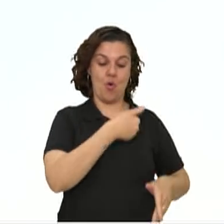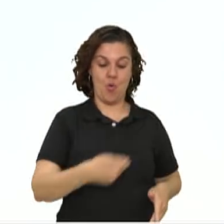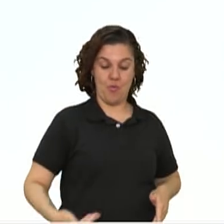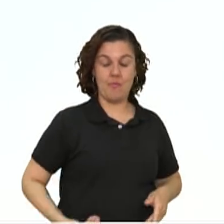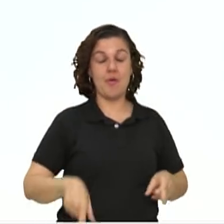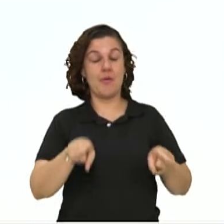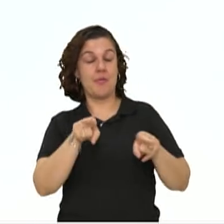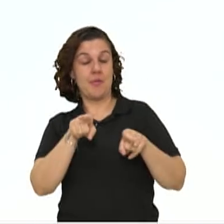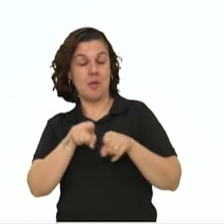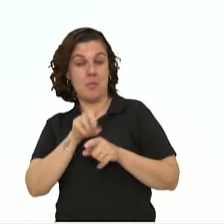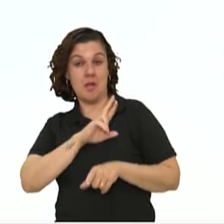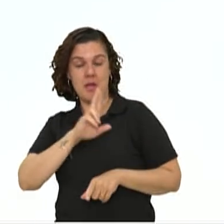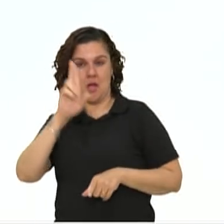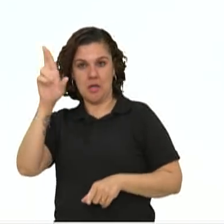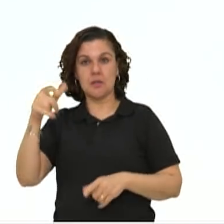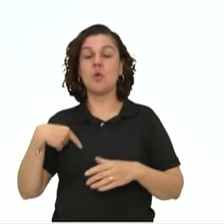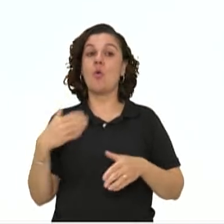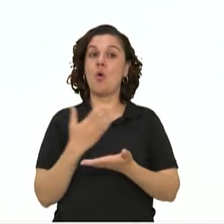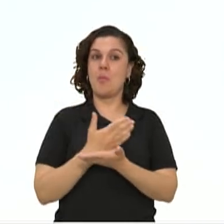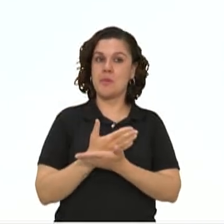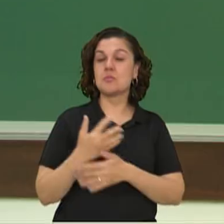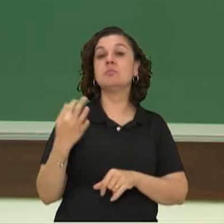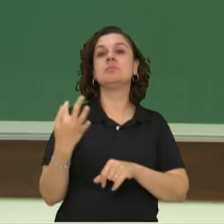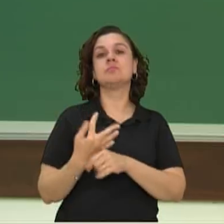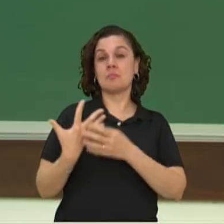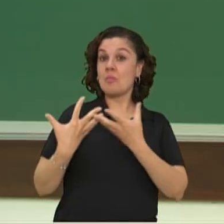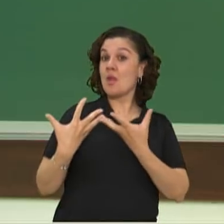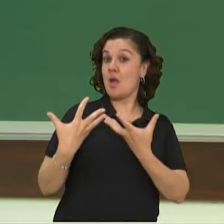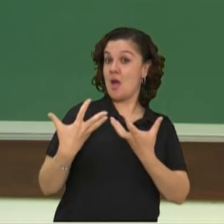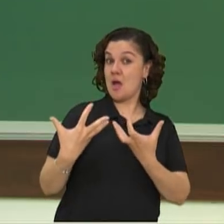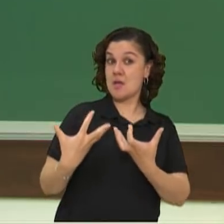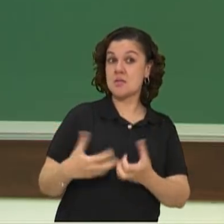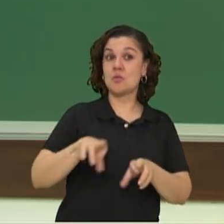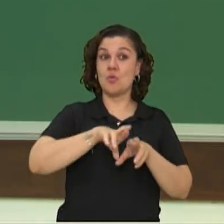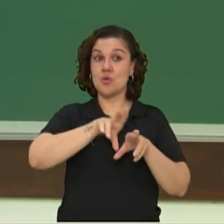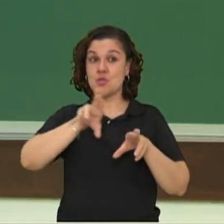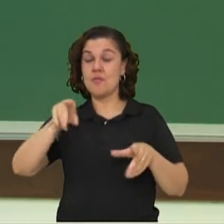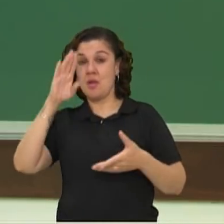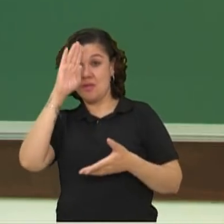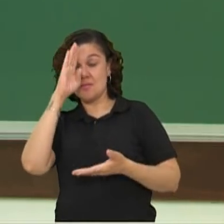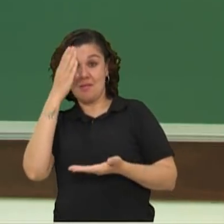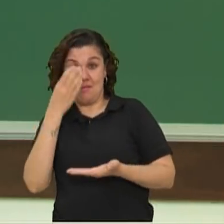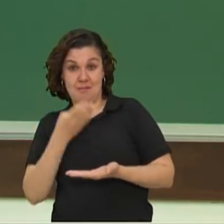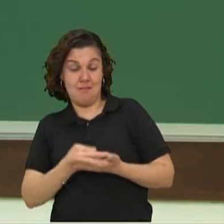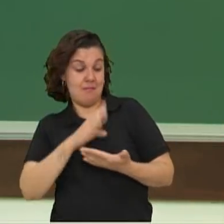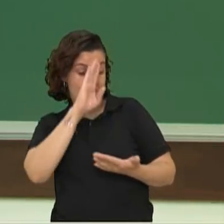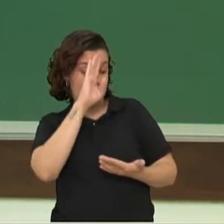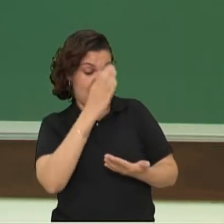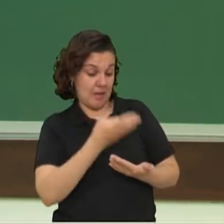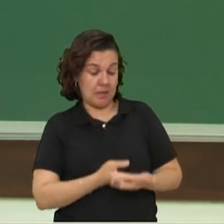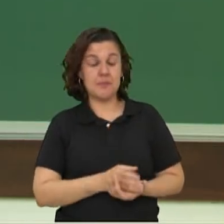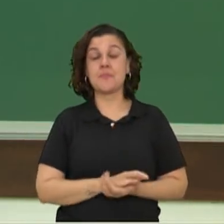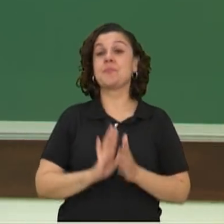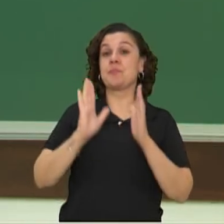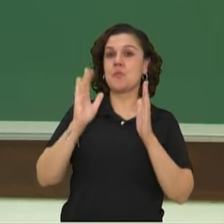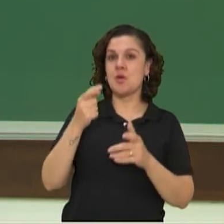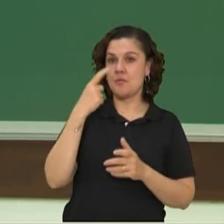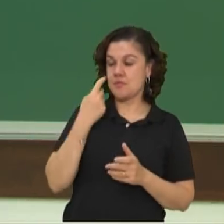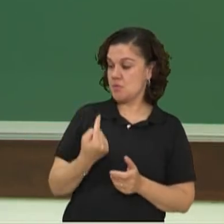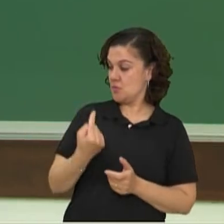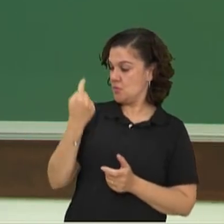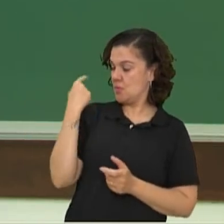tolerância para aqueles que professavam outras crenças. Esse conceito eu já tinha visto numa das primeiras aulas conosco, tá?